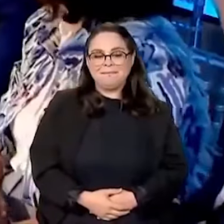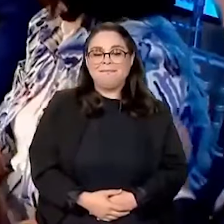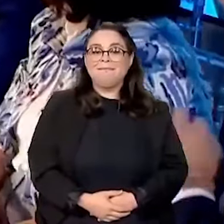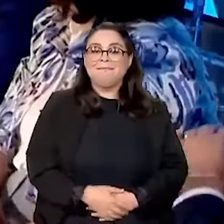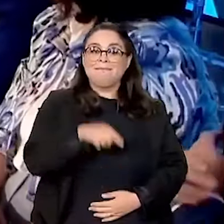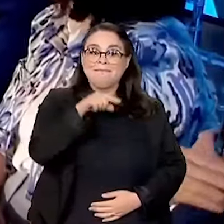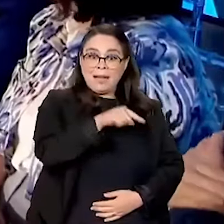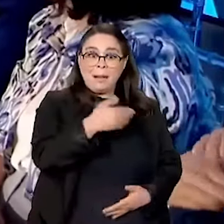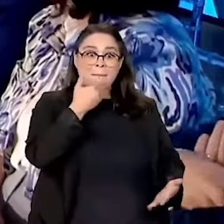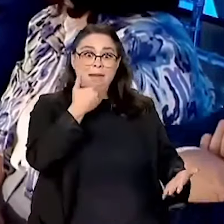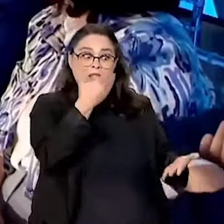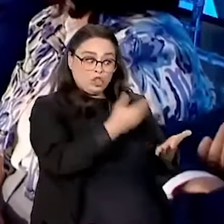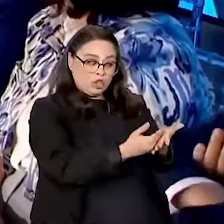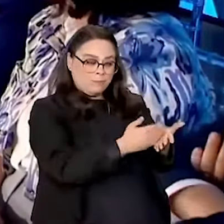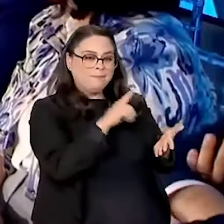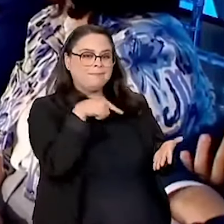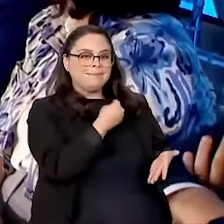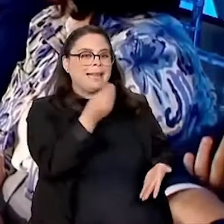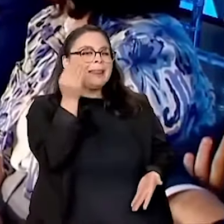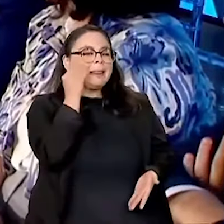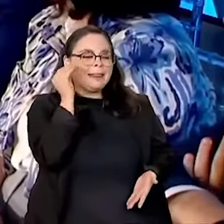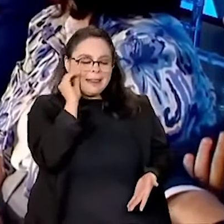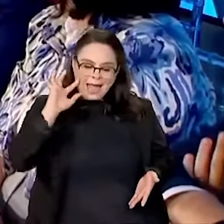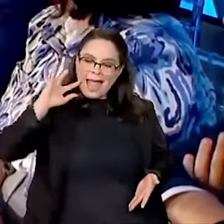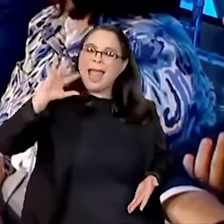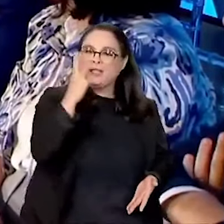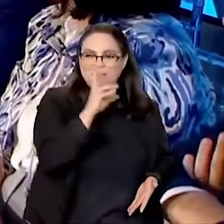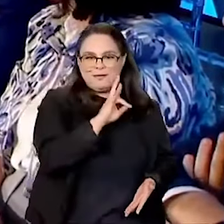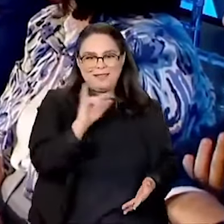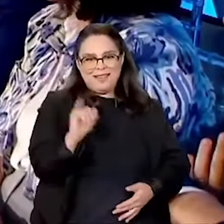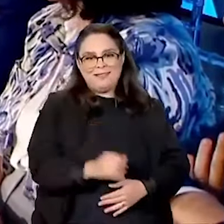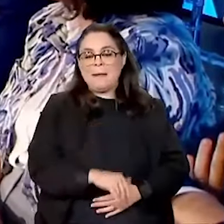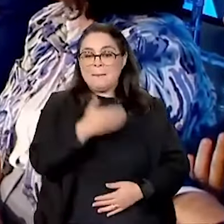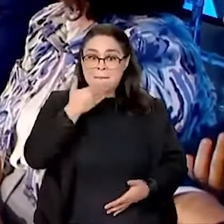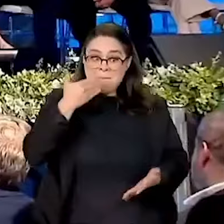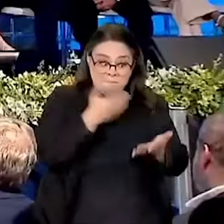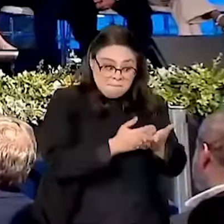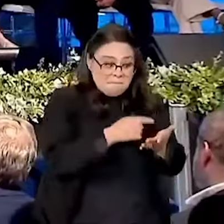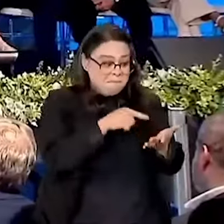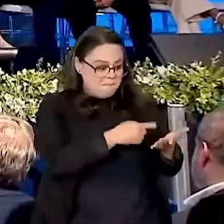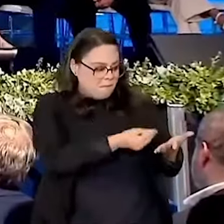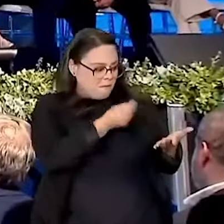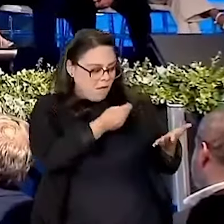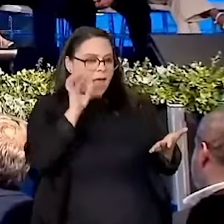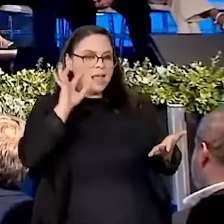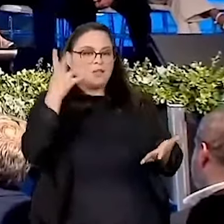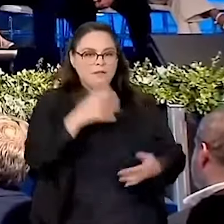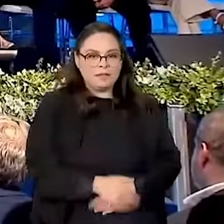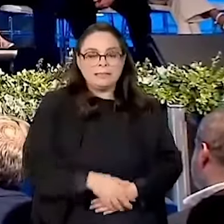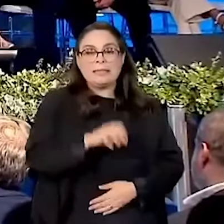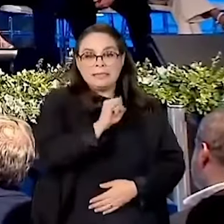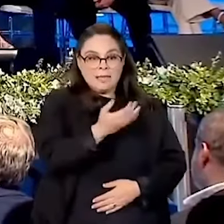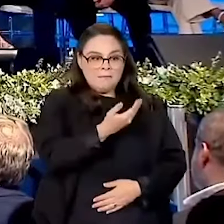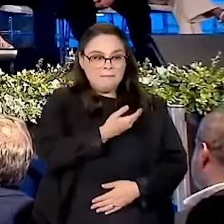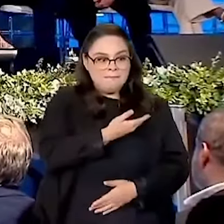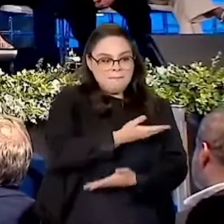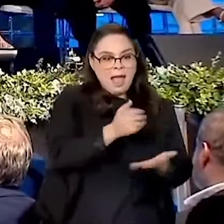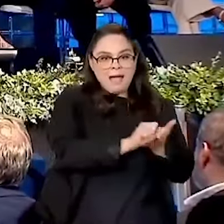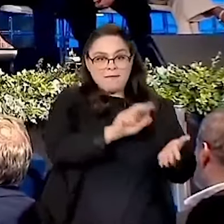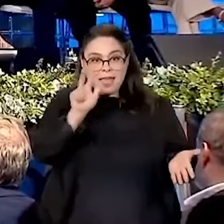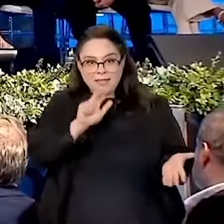essa é uma demanda que nós vamos tentar resolver. É uma demanda que nós vamos tentar resolver. Quando algum companheiro da